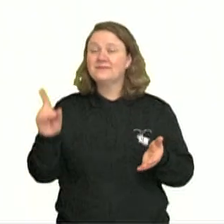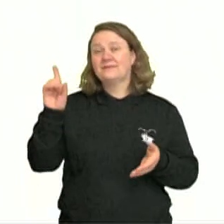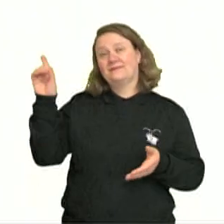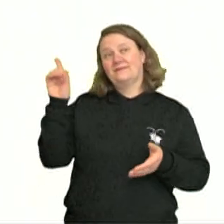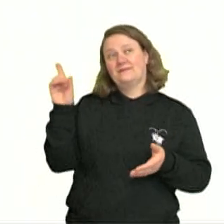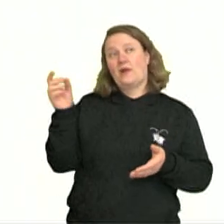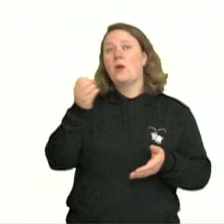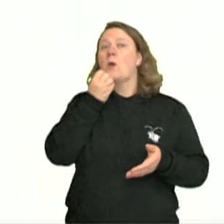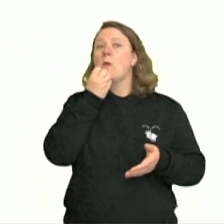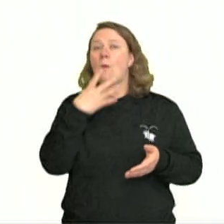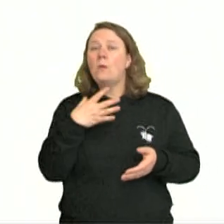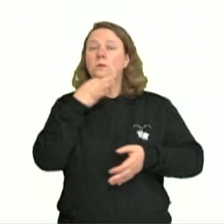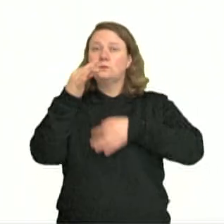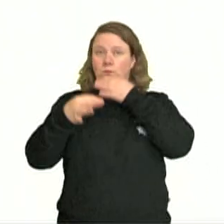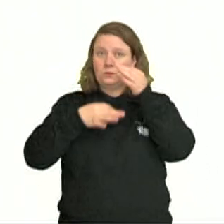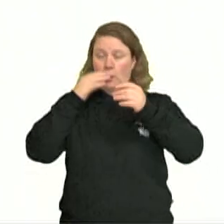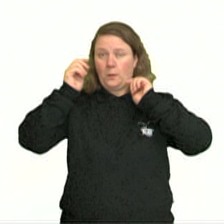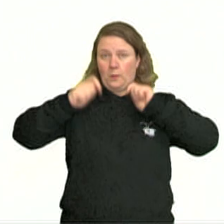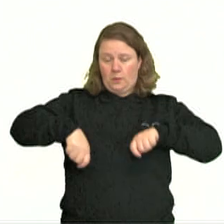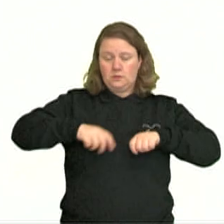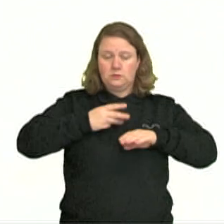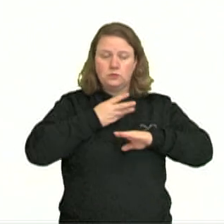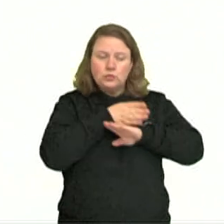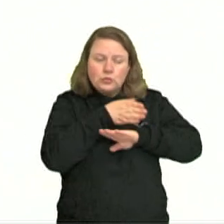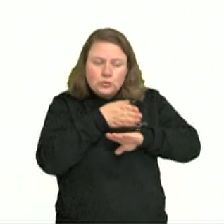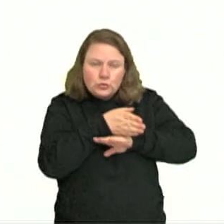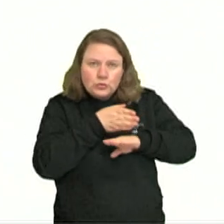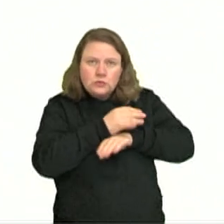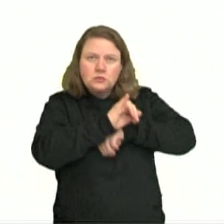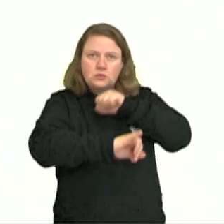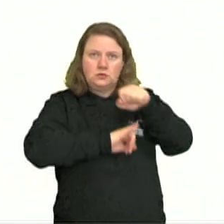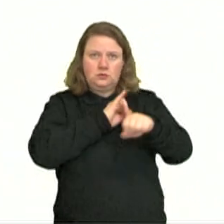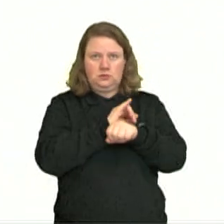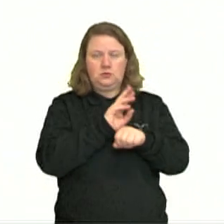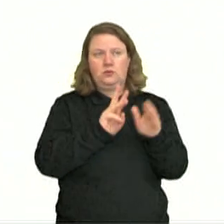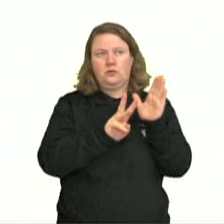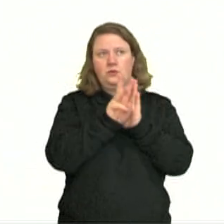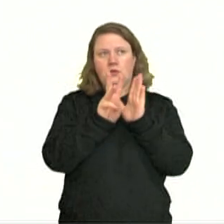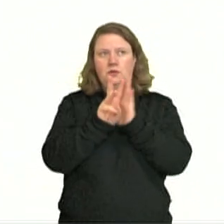boas sugestões para vocês vão encontrar em